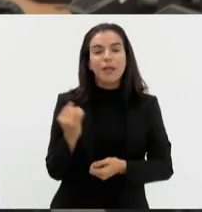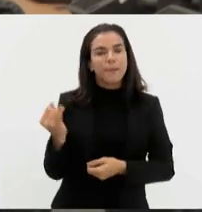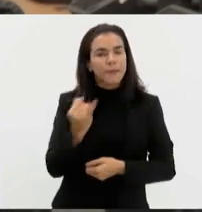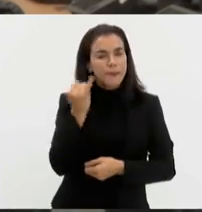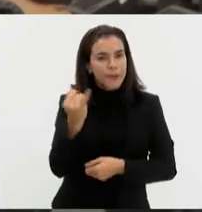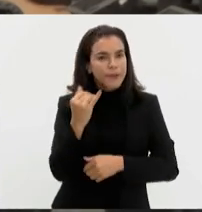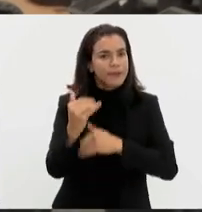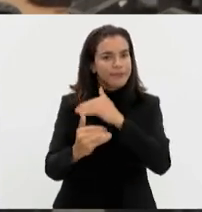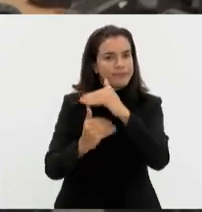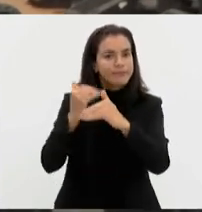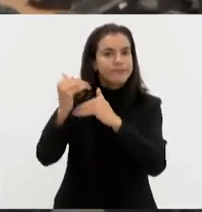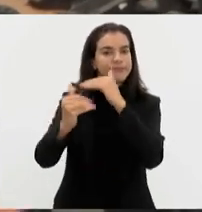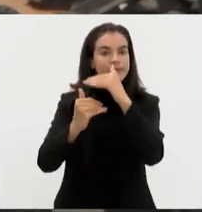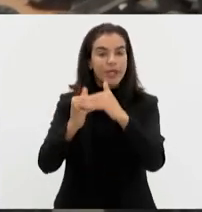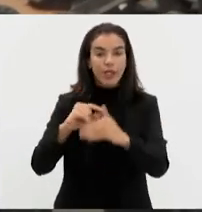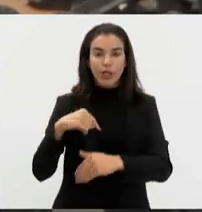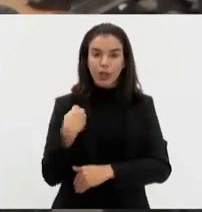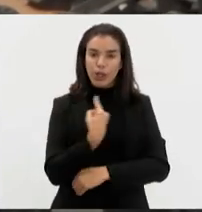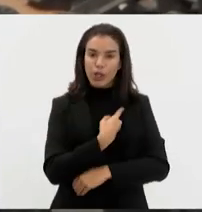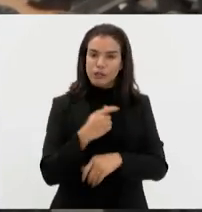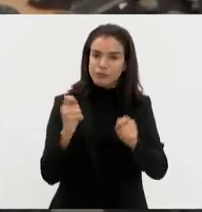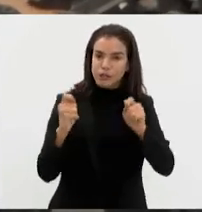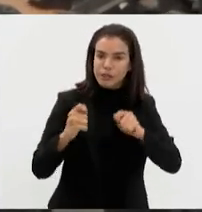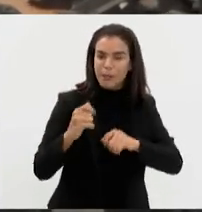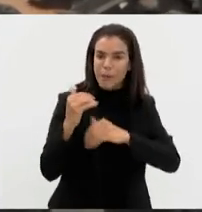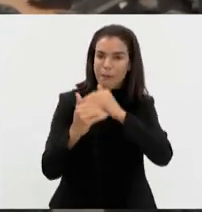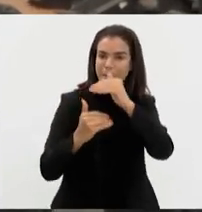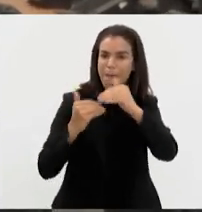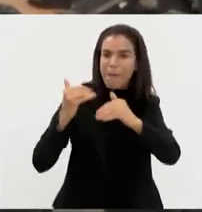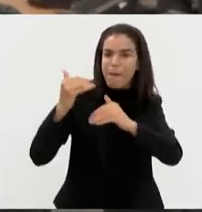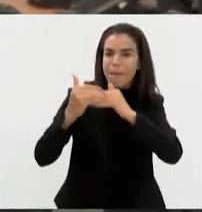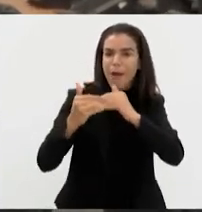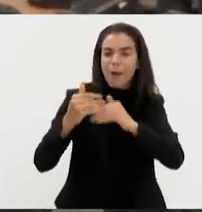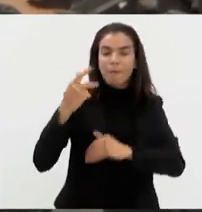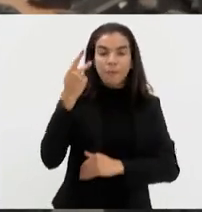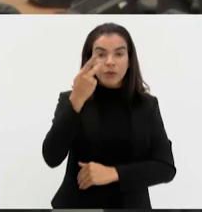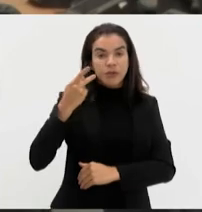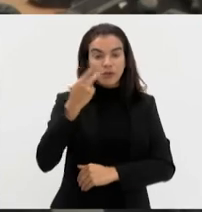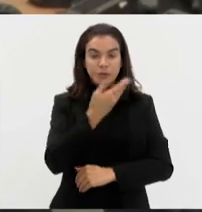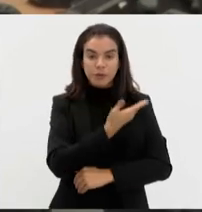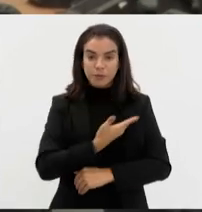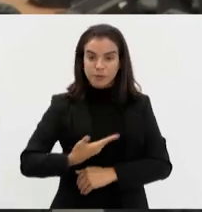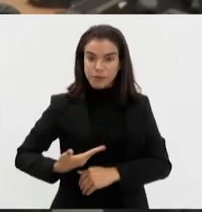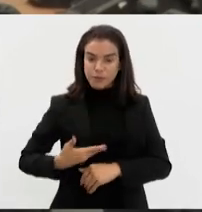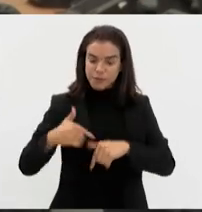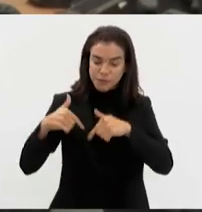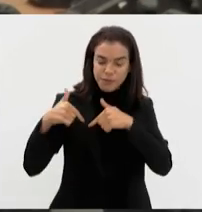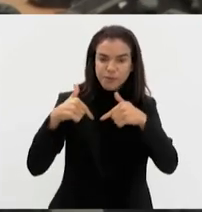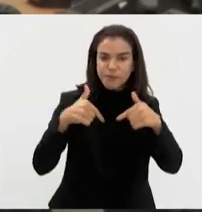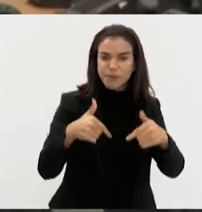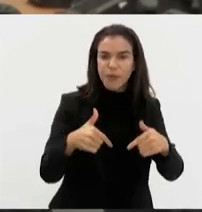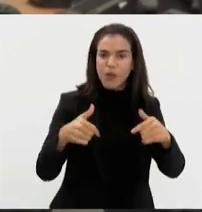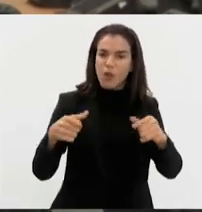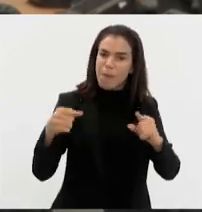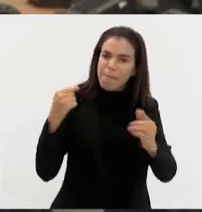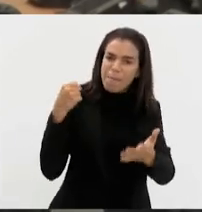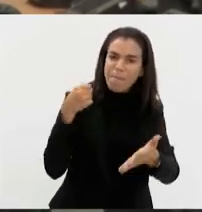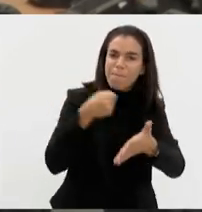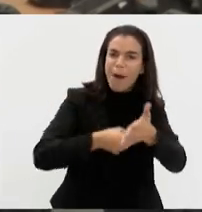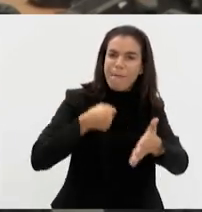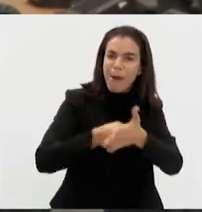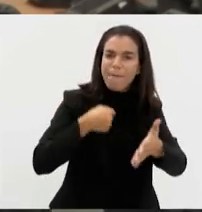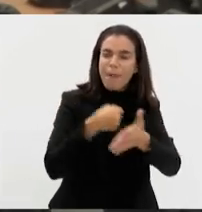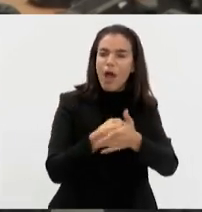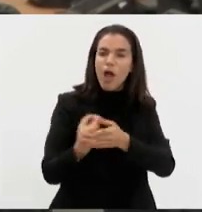cada vez mais que nós possamos avançar através de políticas públicas efetivas no combate a essa violência.